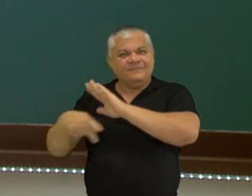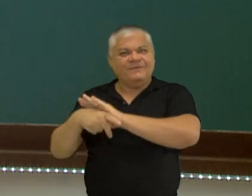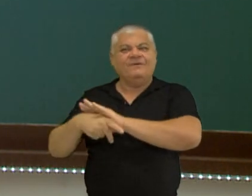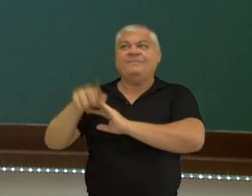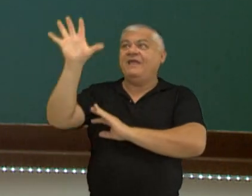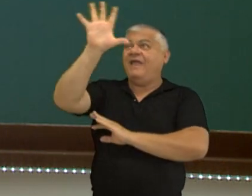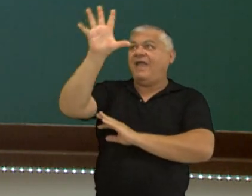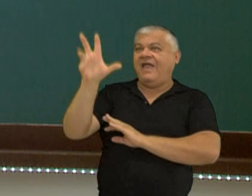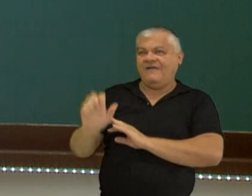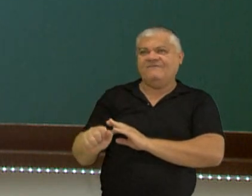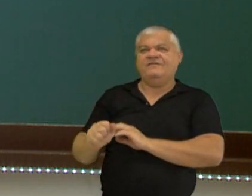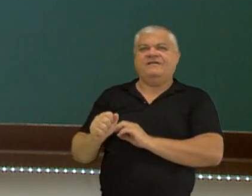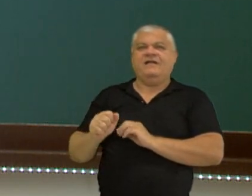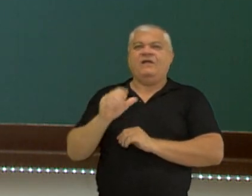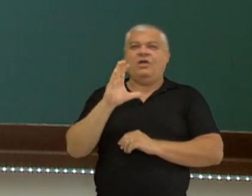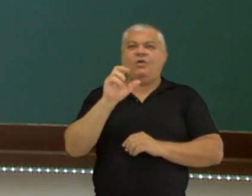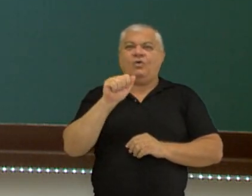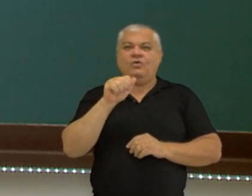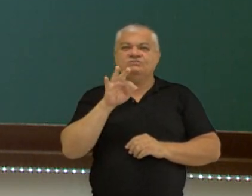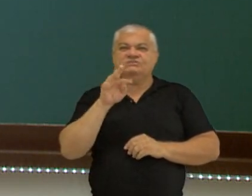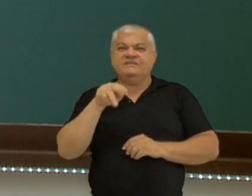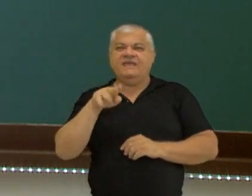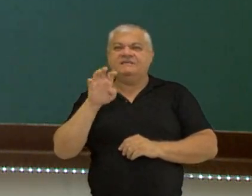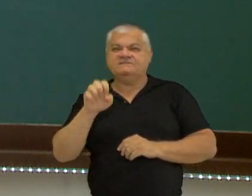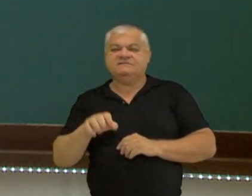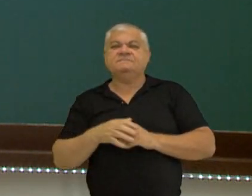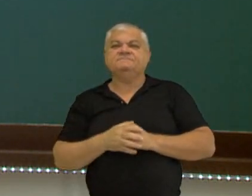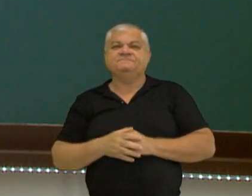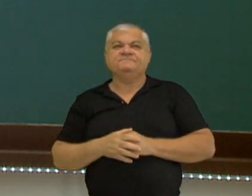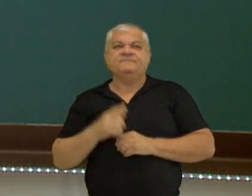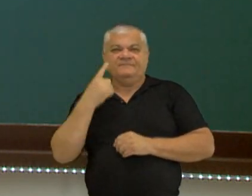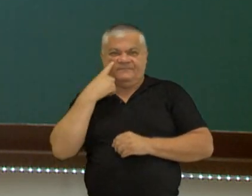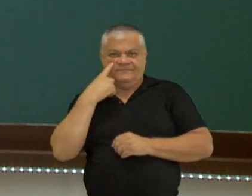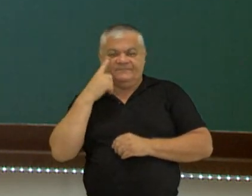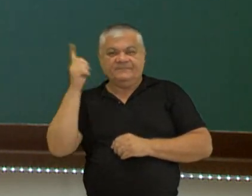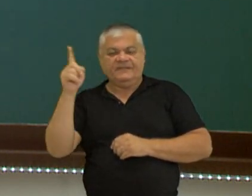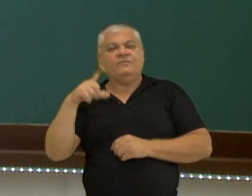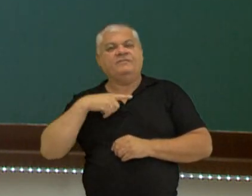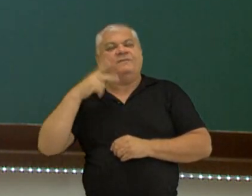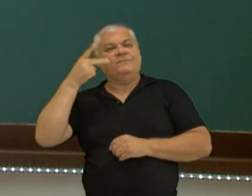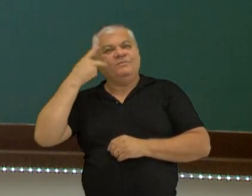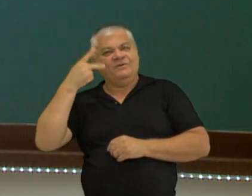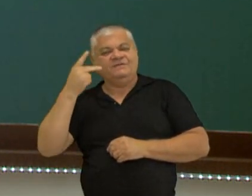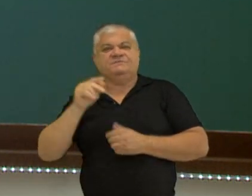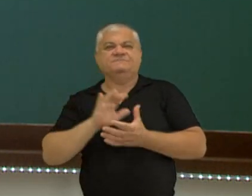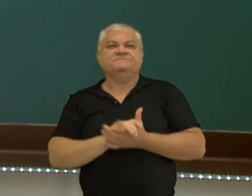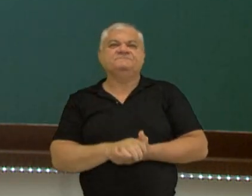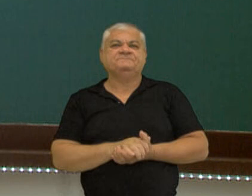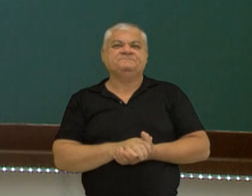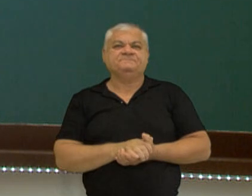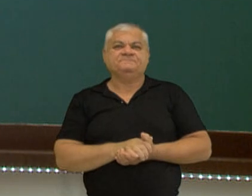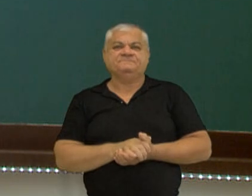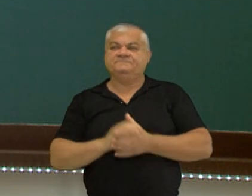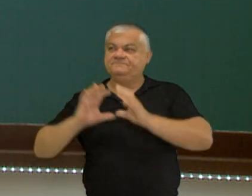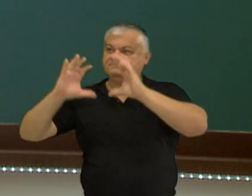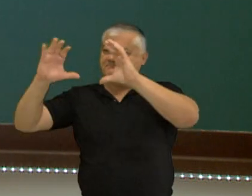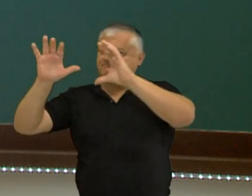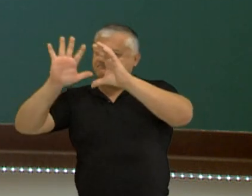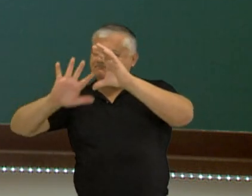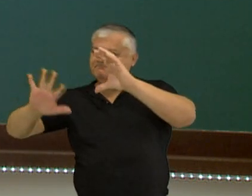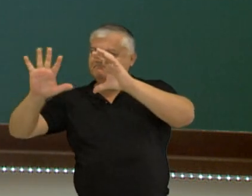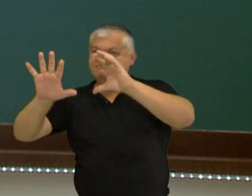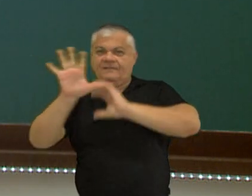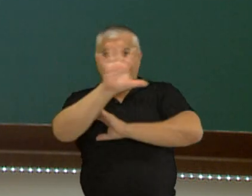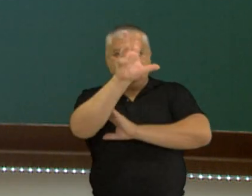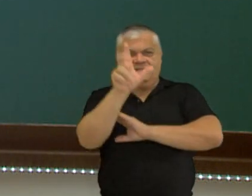africano, certo? Ali a localização geográfica e aqui o mapa político do continente. Então, é importante a gente saber